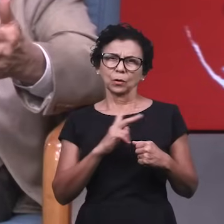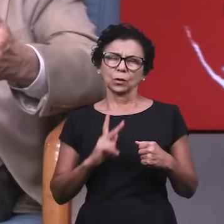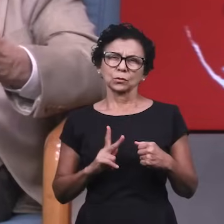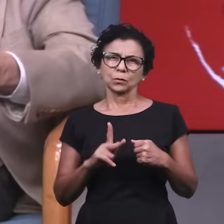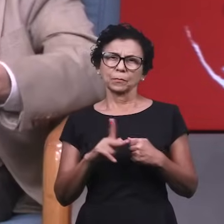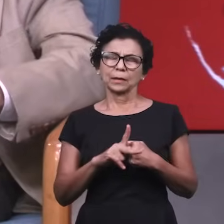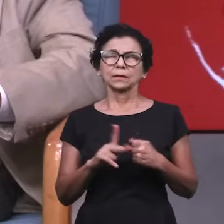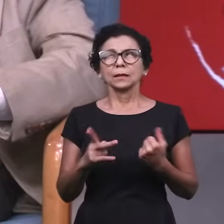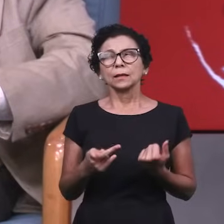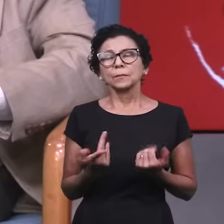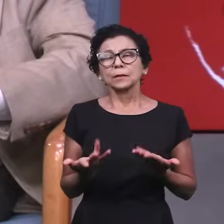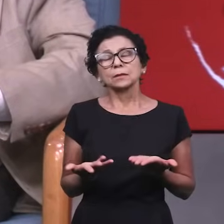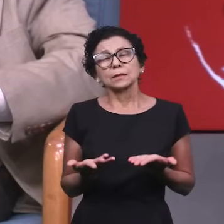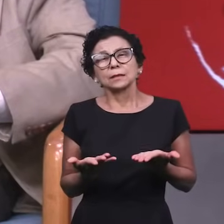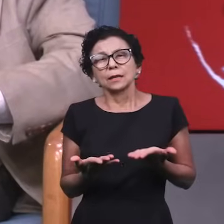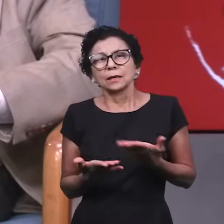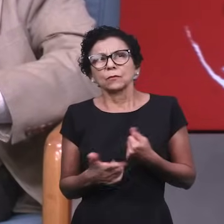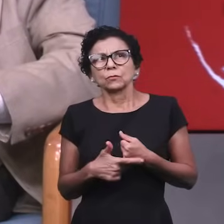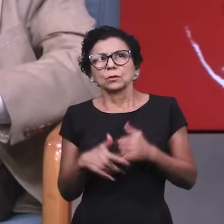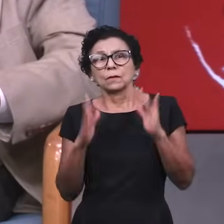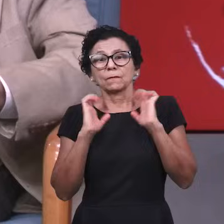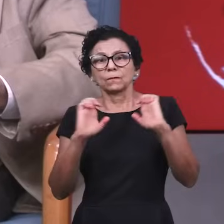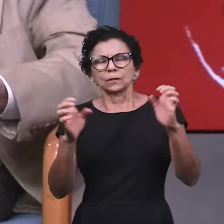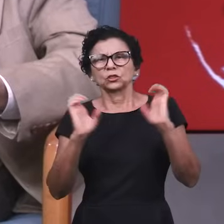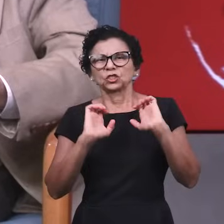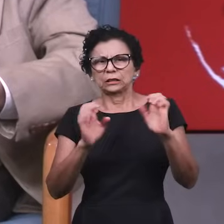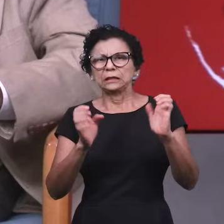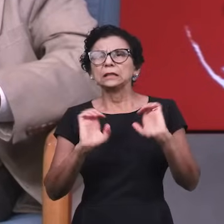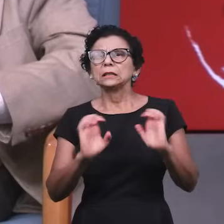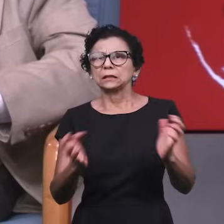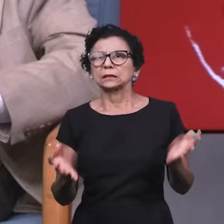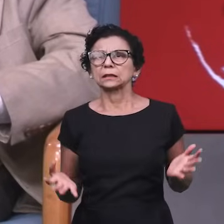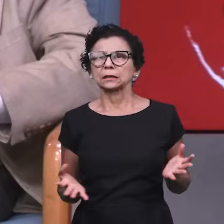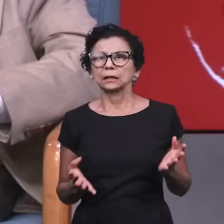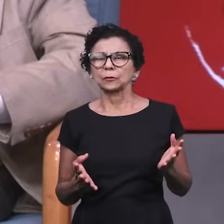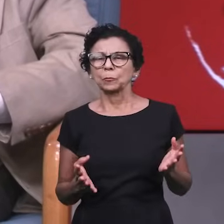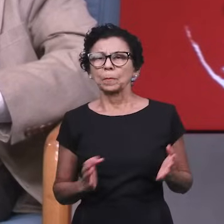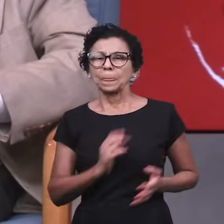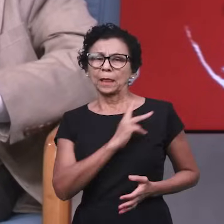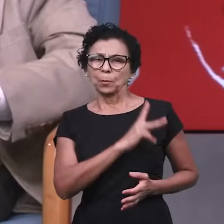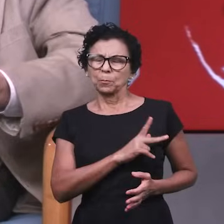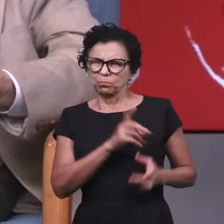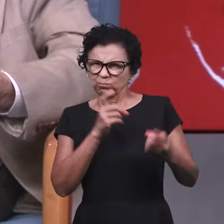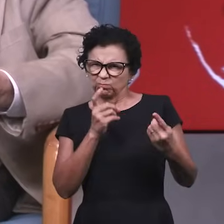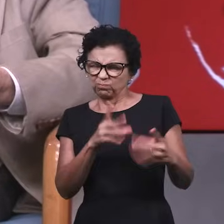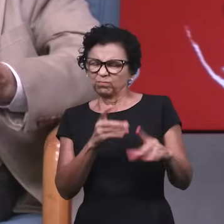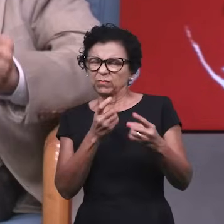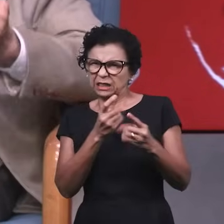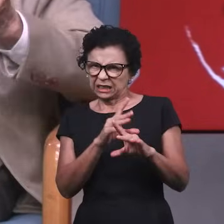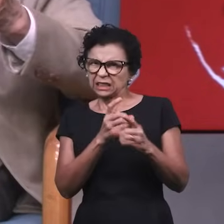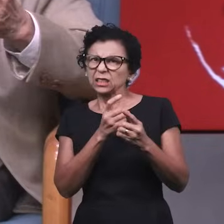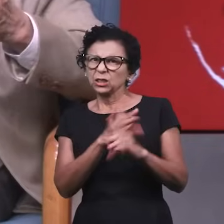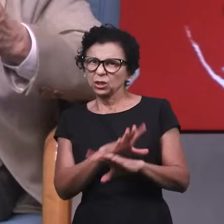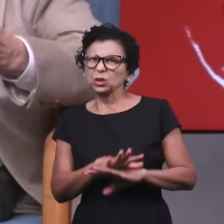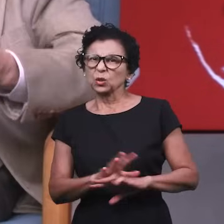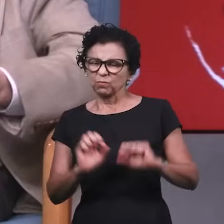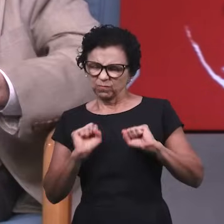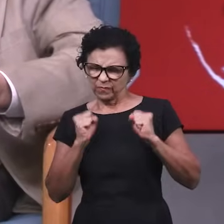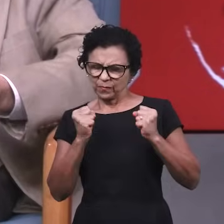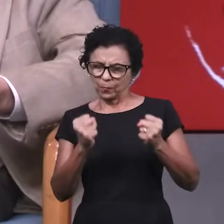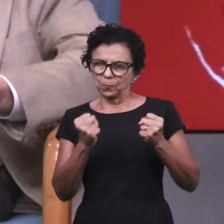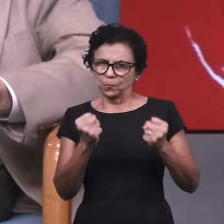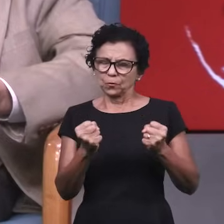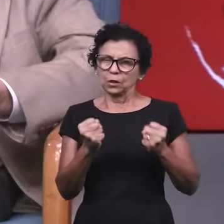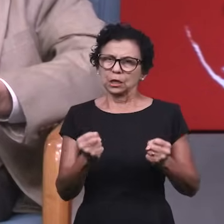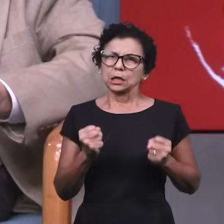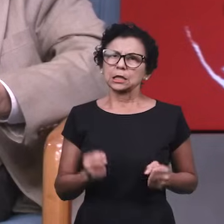nesse aspecto doutrinário, Paulo foi realmente o grande doutrinador. Né? O ministério assim,